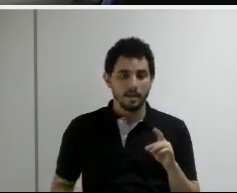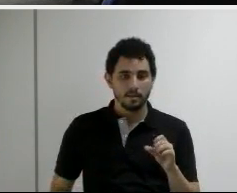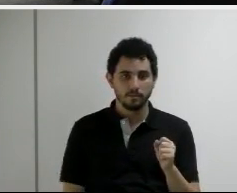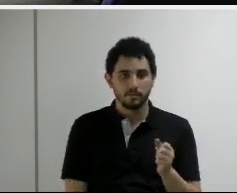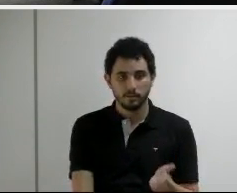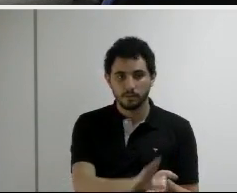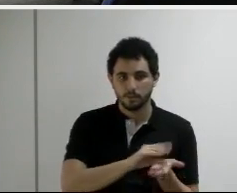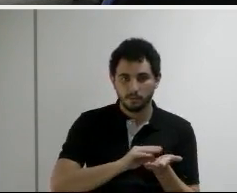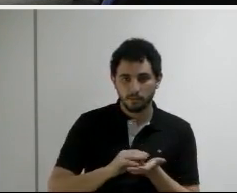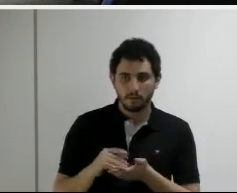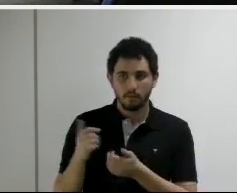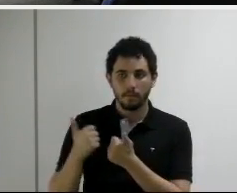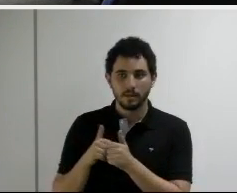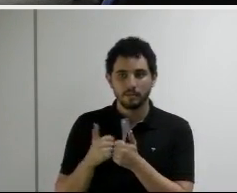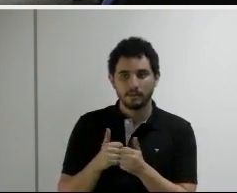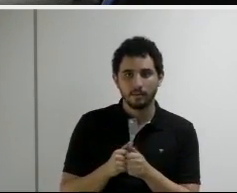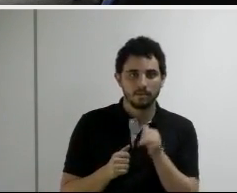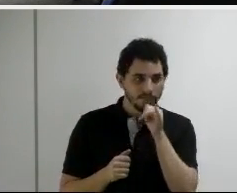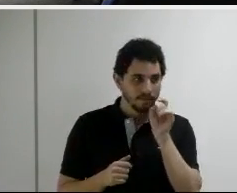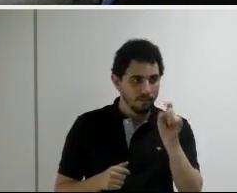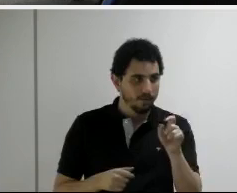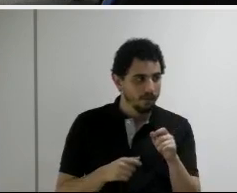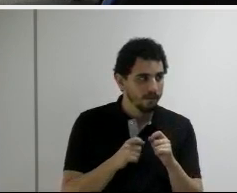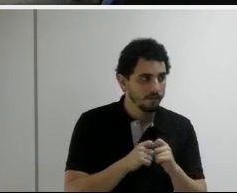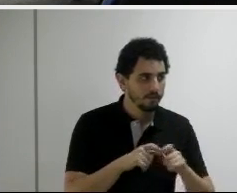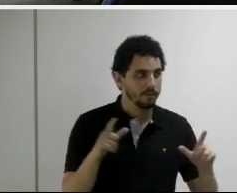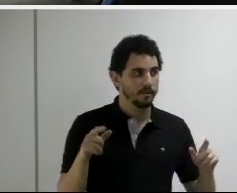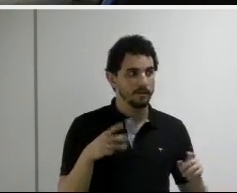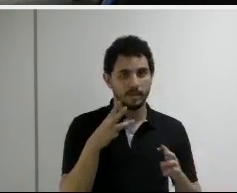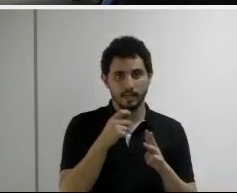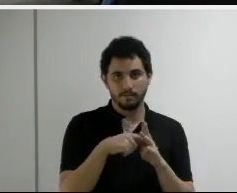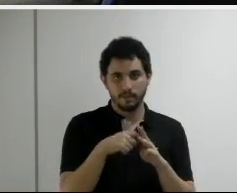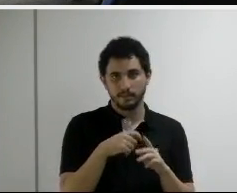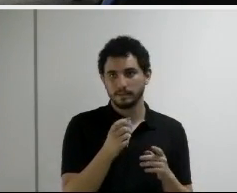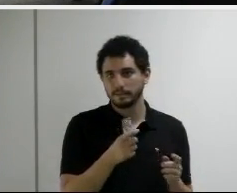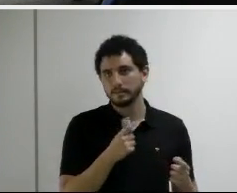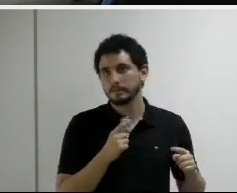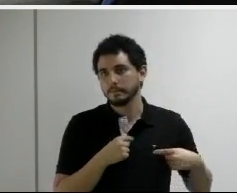coletados, vão continuar te perseguindo. Quando você clica no anúncio, então, pelos próximos 3 meses, ele não te